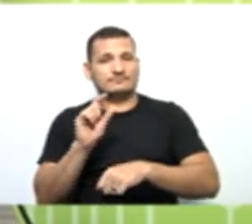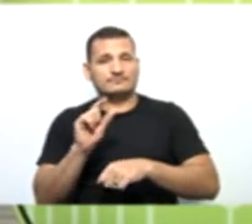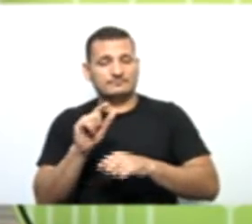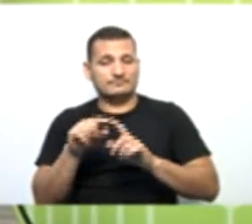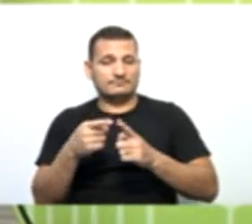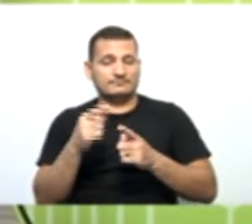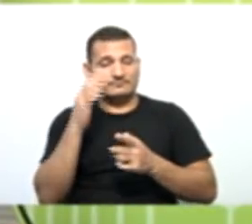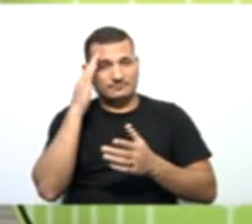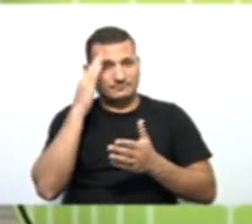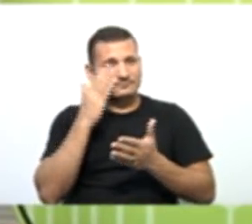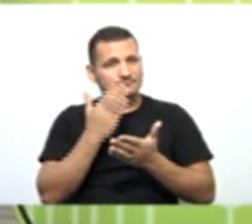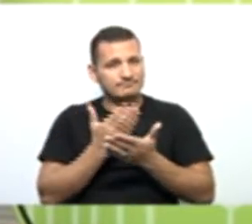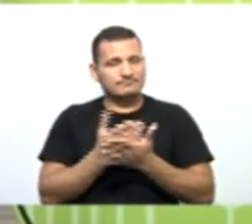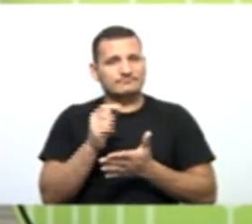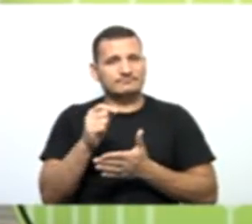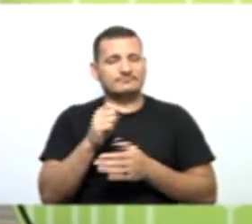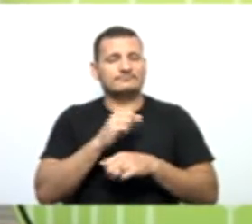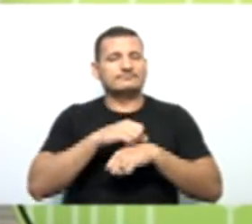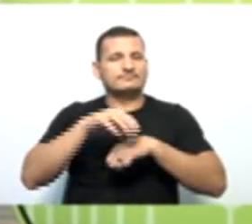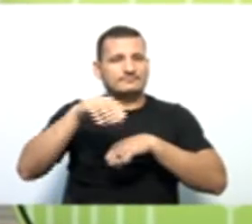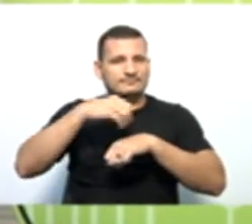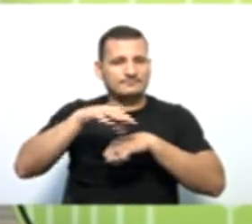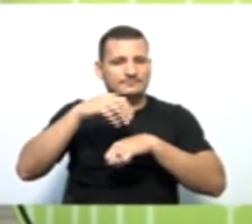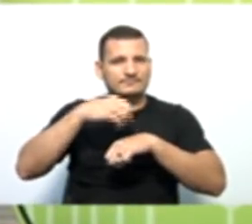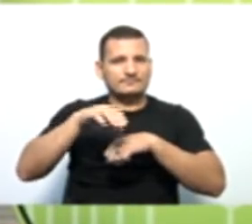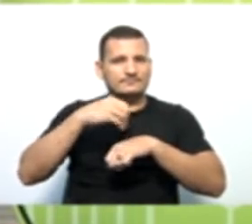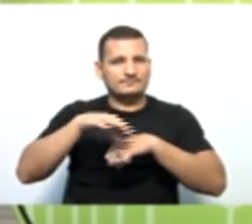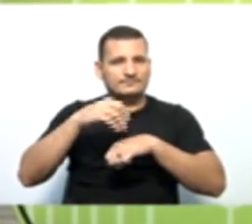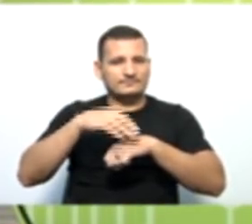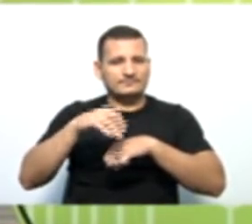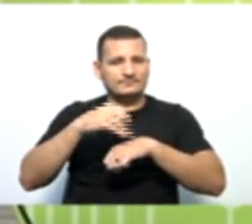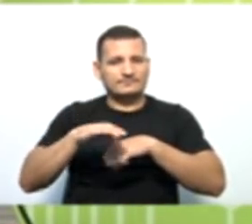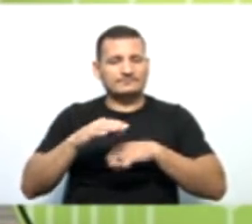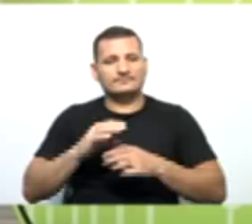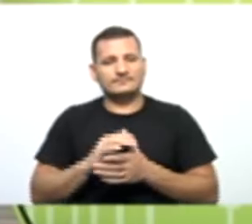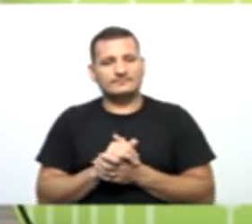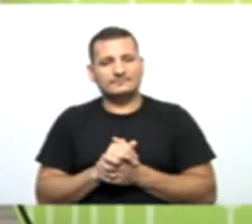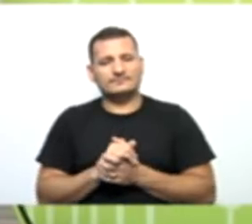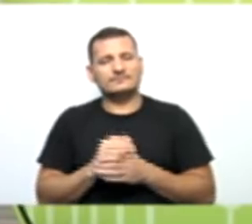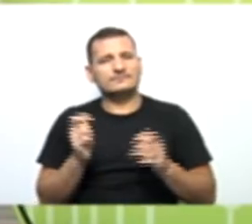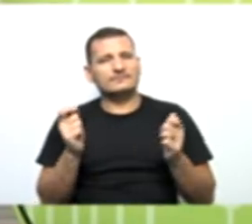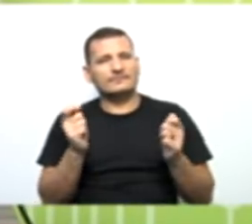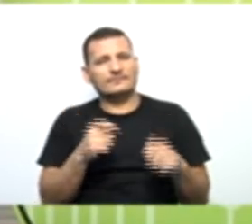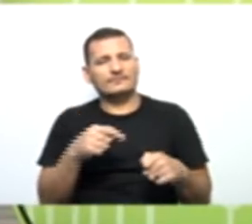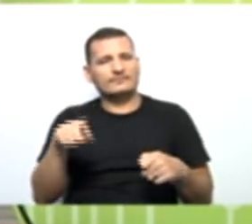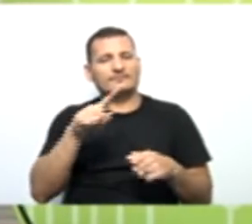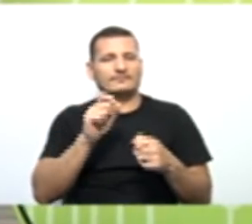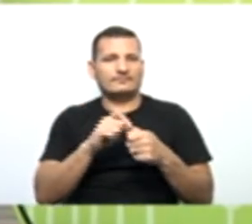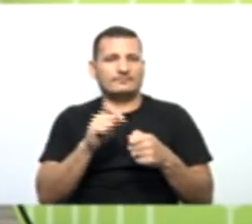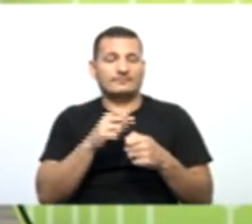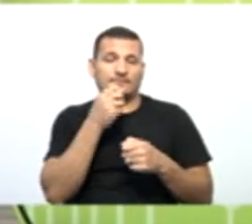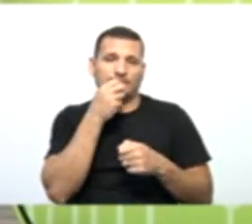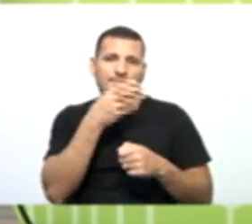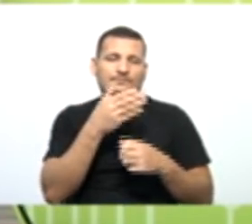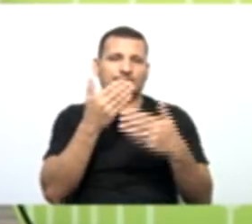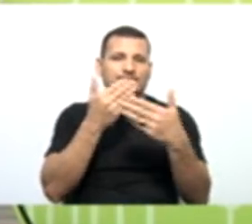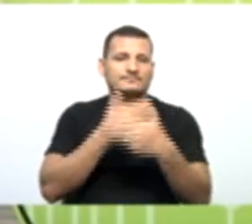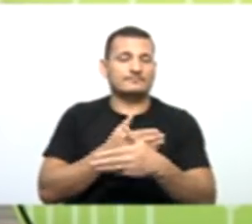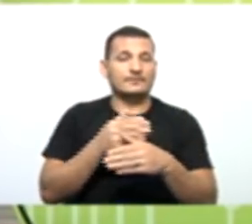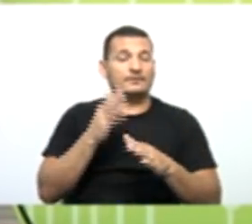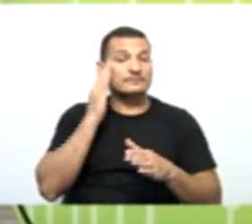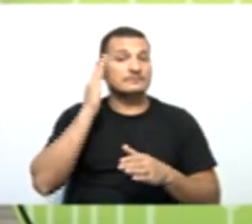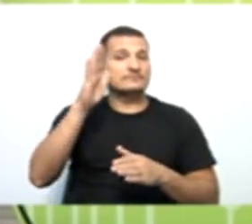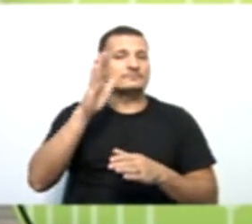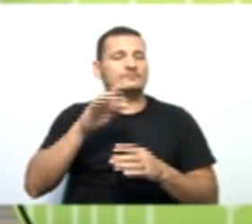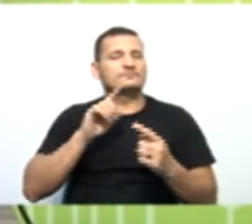que com o que foi passado, as informações que foram passadas aqui, vai dar para você fazer uma boa prova. Mas o principal,